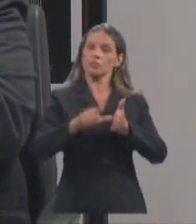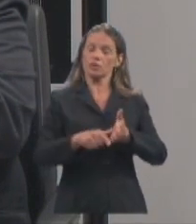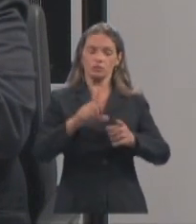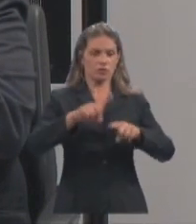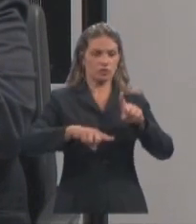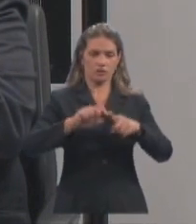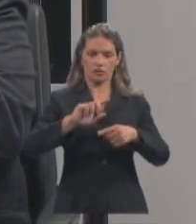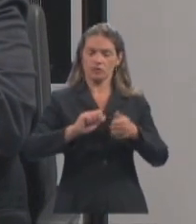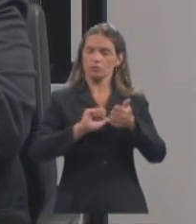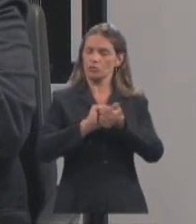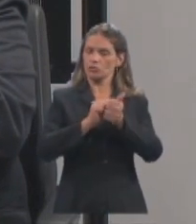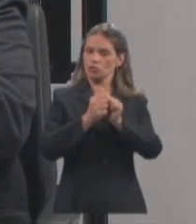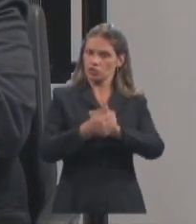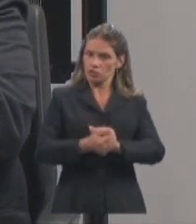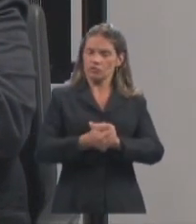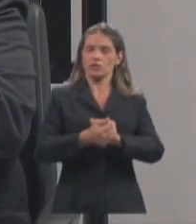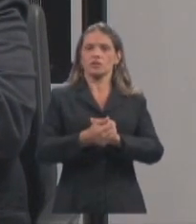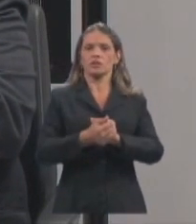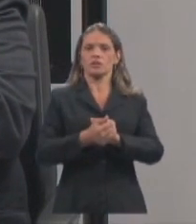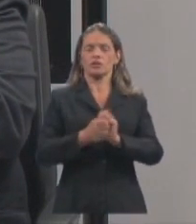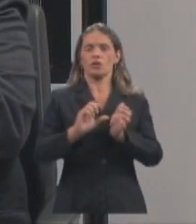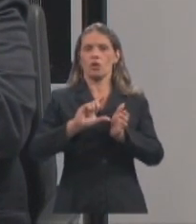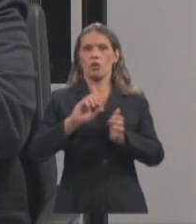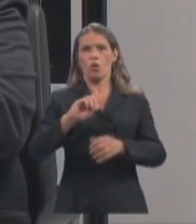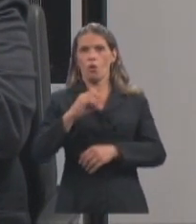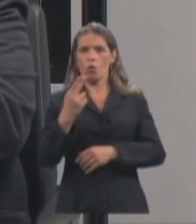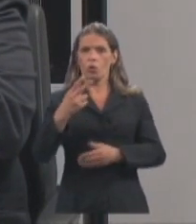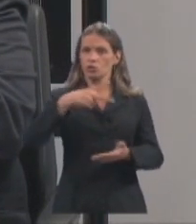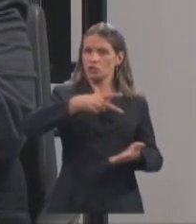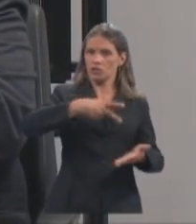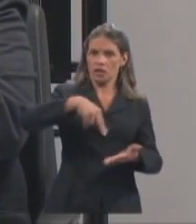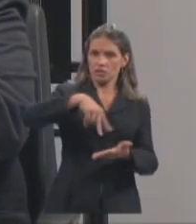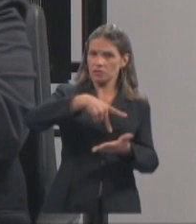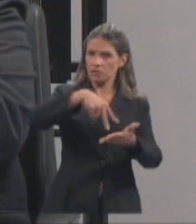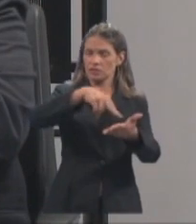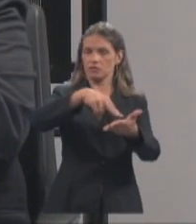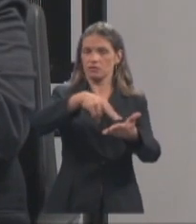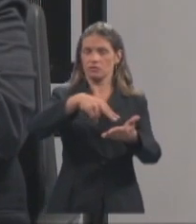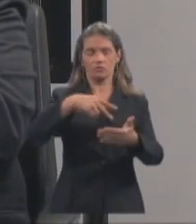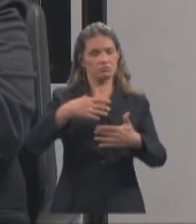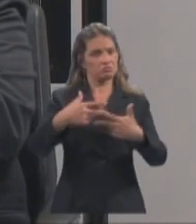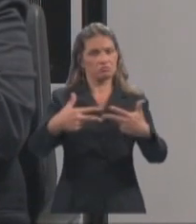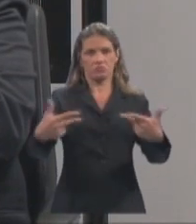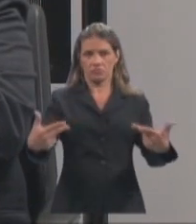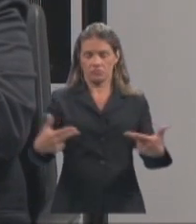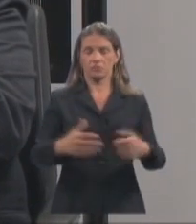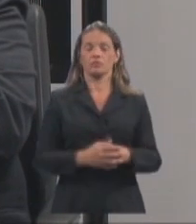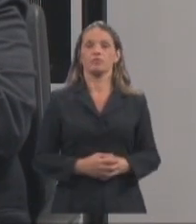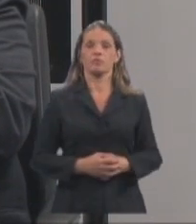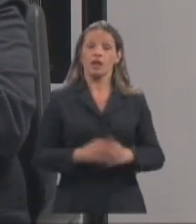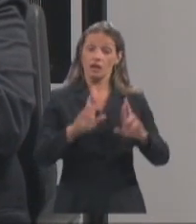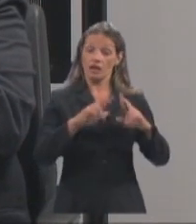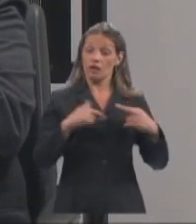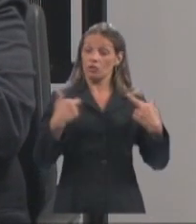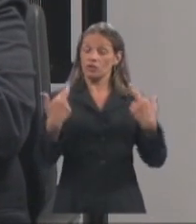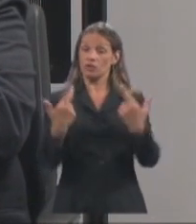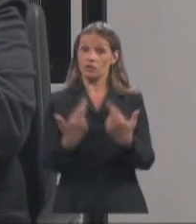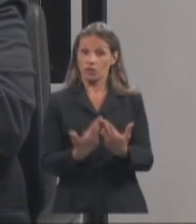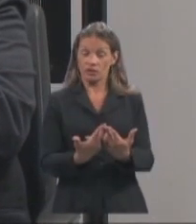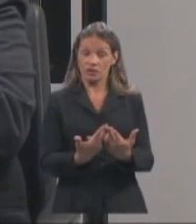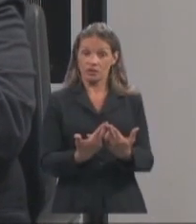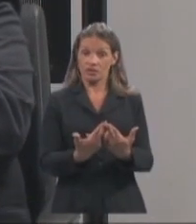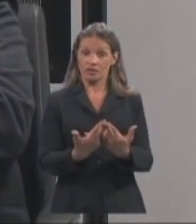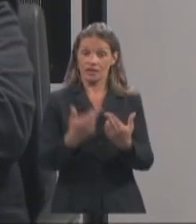atividade esportiva ou tem uma atividade de biodança e assim por diante ou reuniões